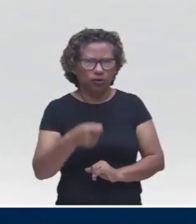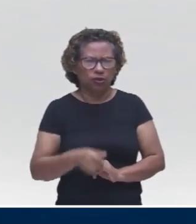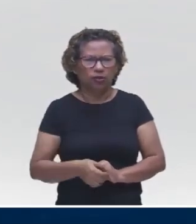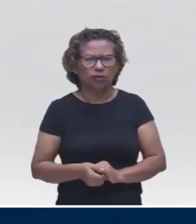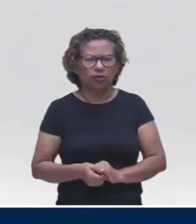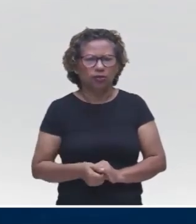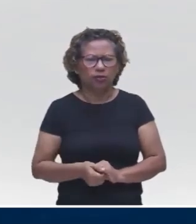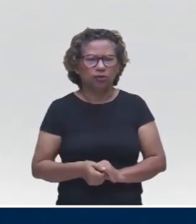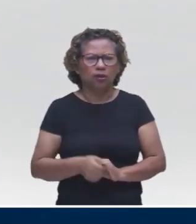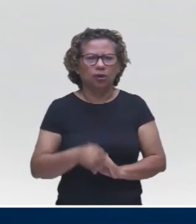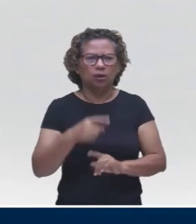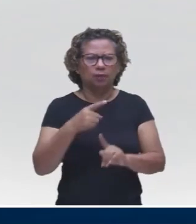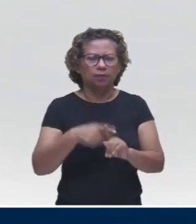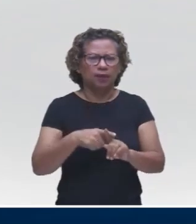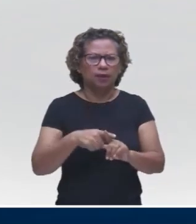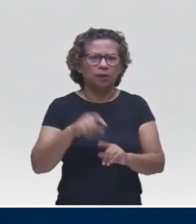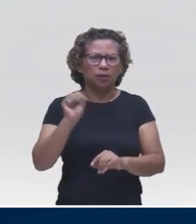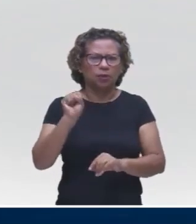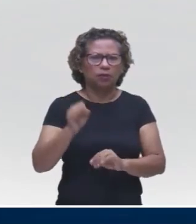Mais 8.